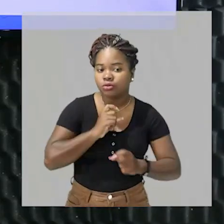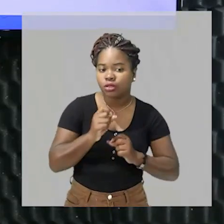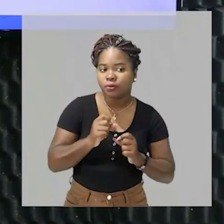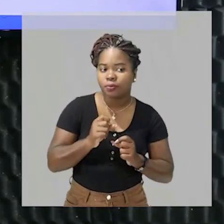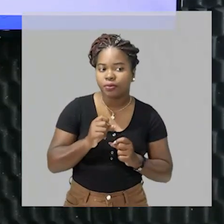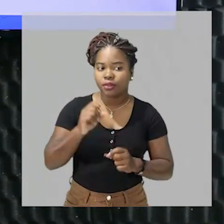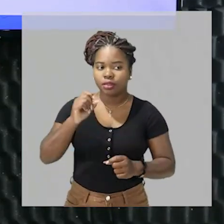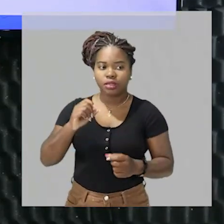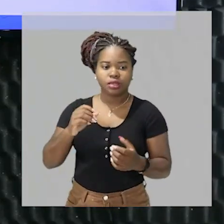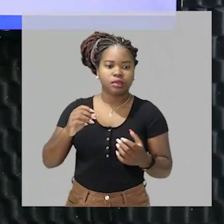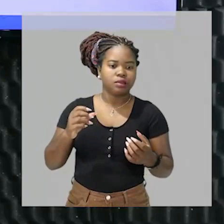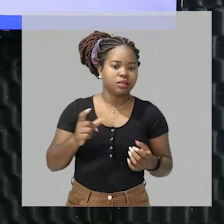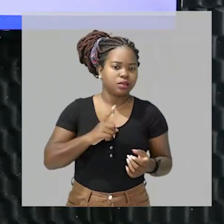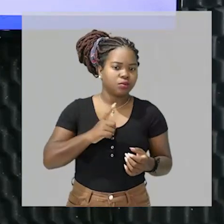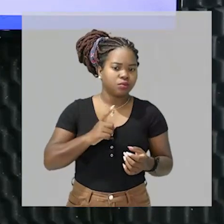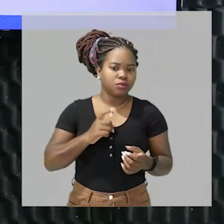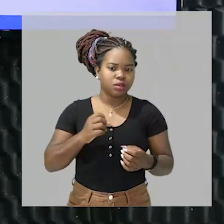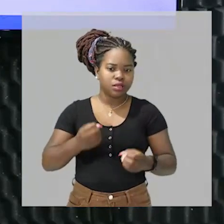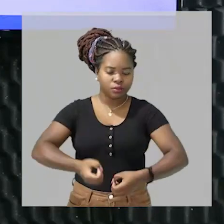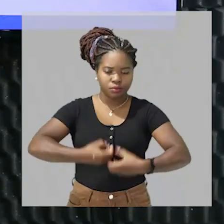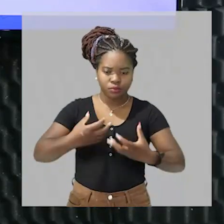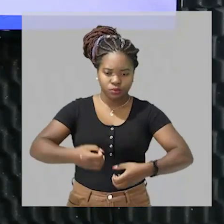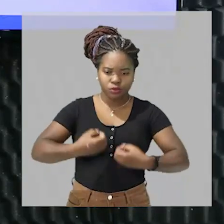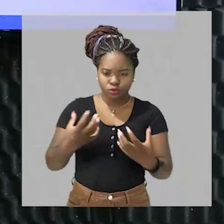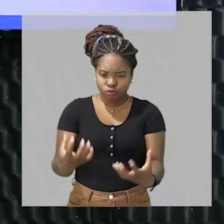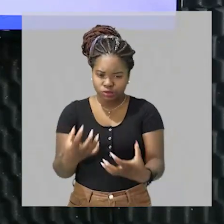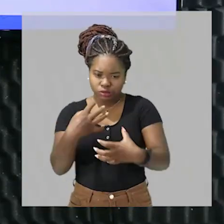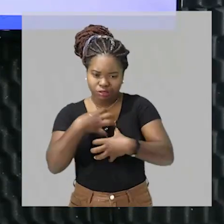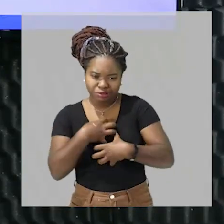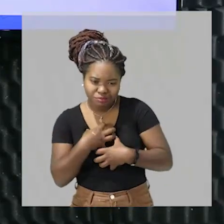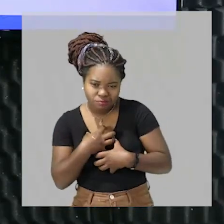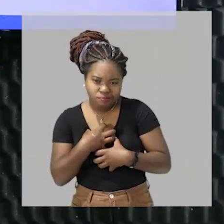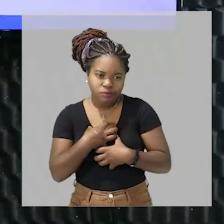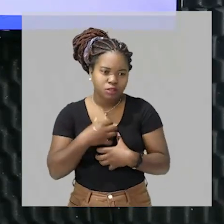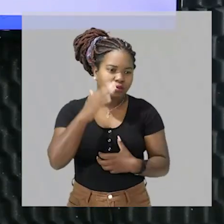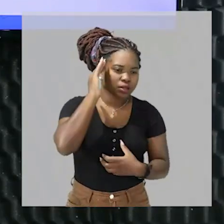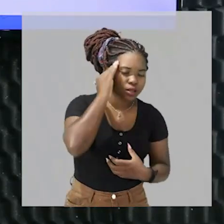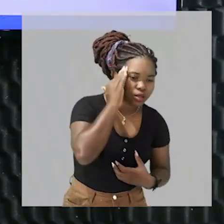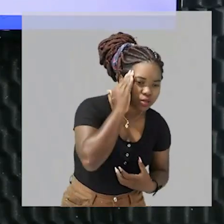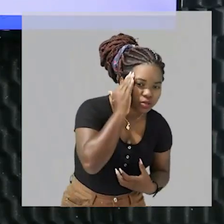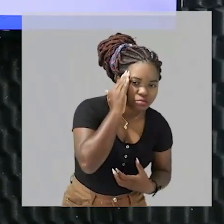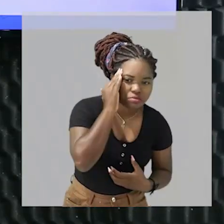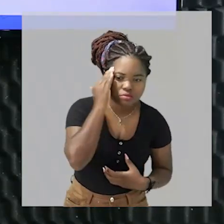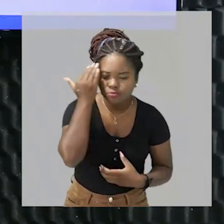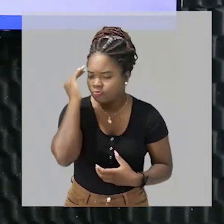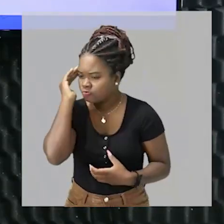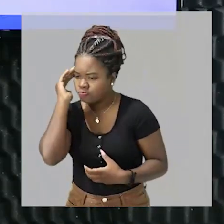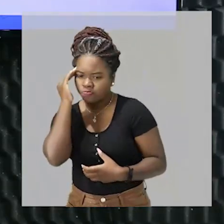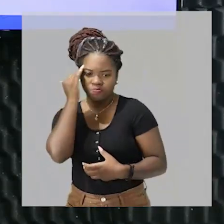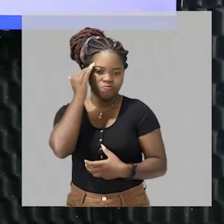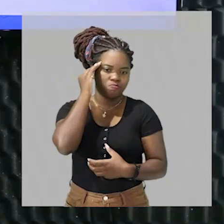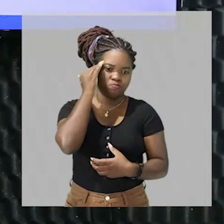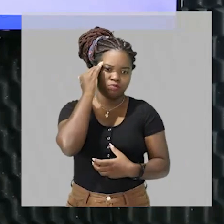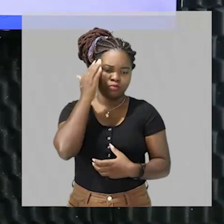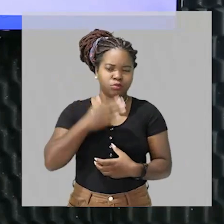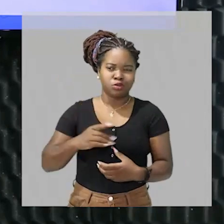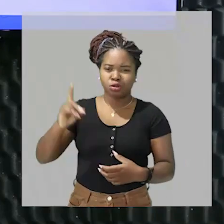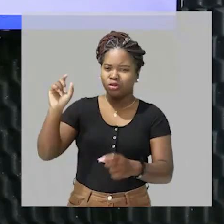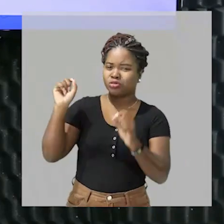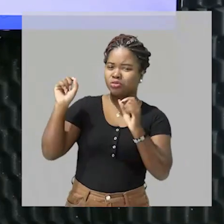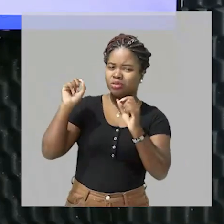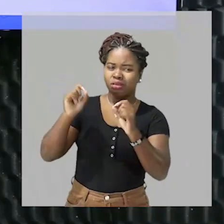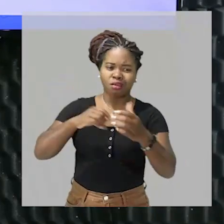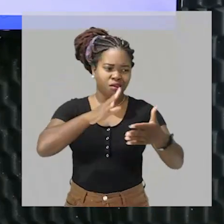sensações. Ou eu gosto ou eu não gosto. Eu não entendi ou eu entendi. Meu Deus, o que é isso? A única coisa que você não